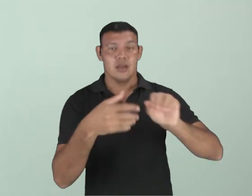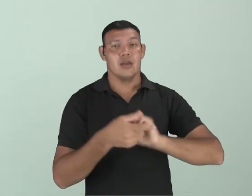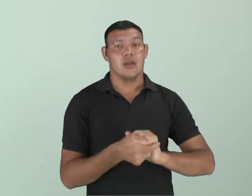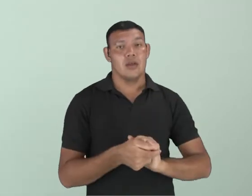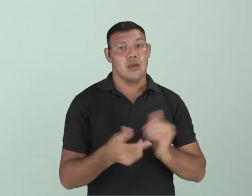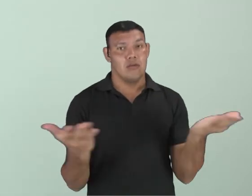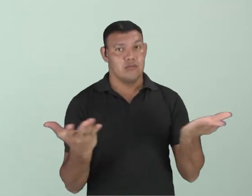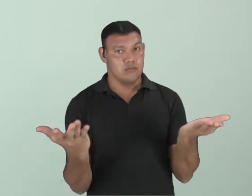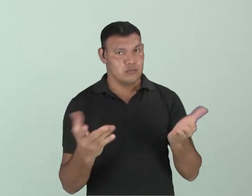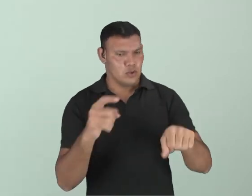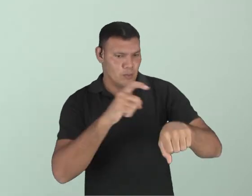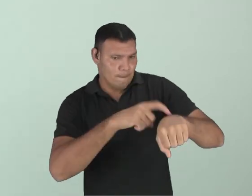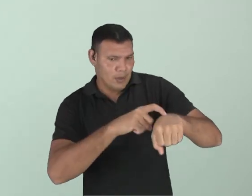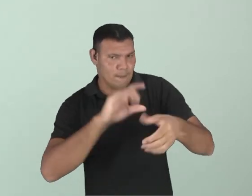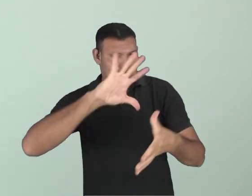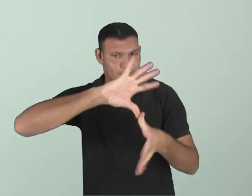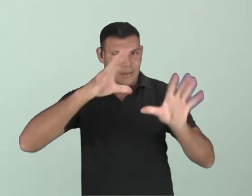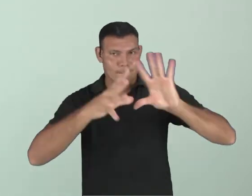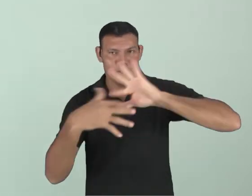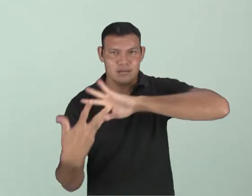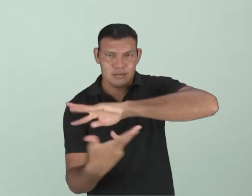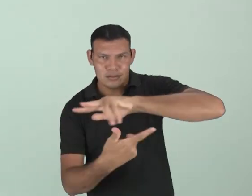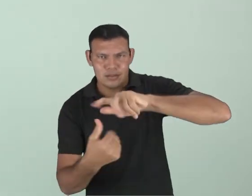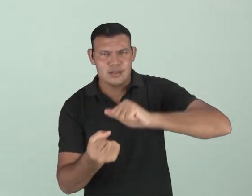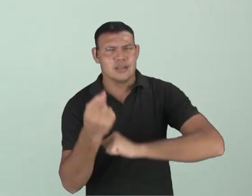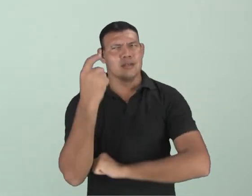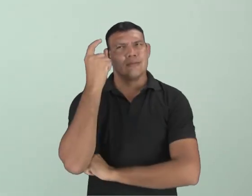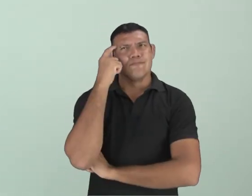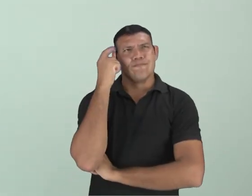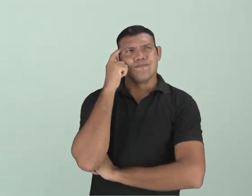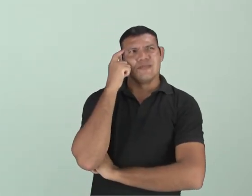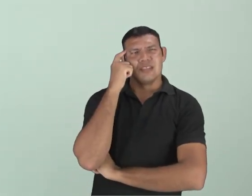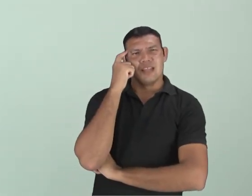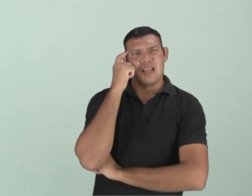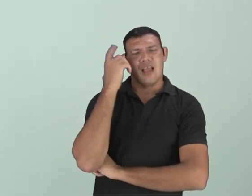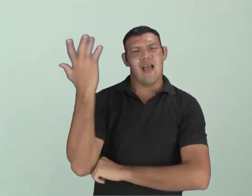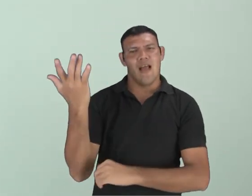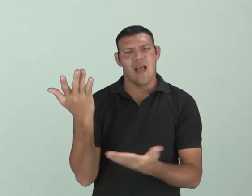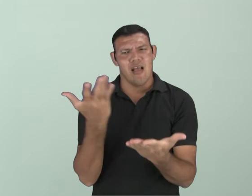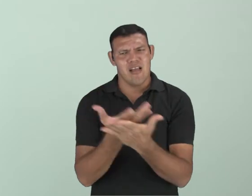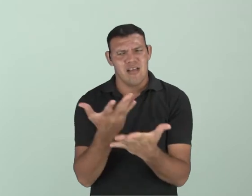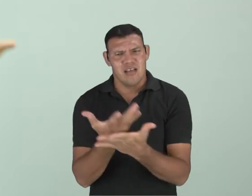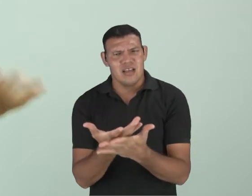à pandemia, vocês pensam, será que todas essas aulas são